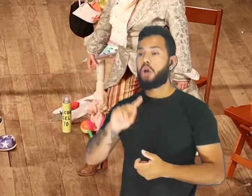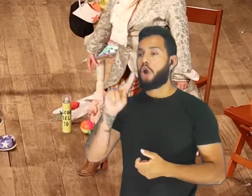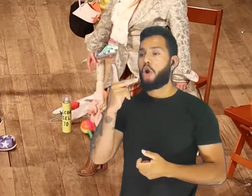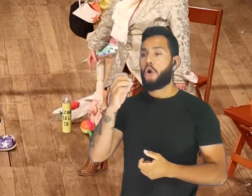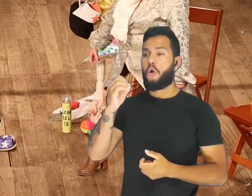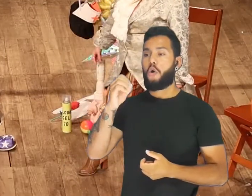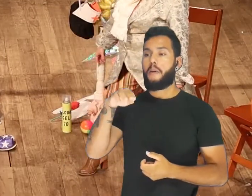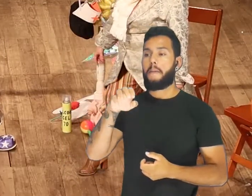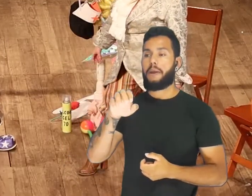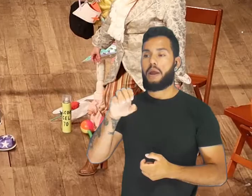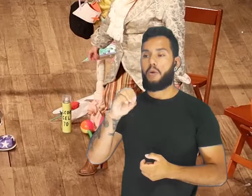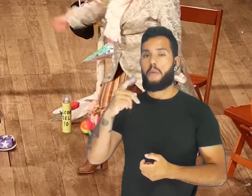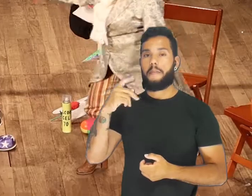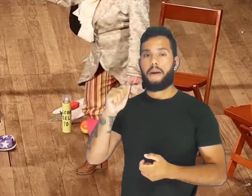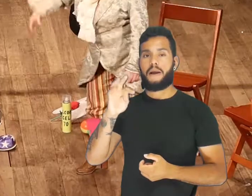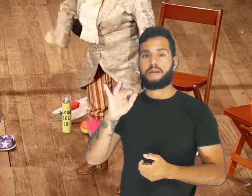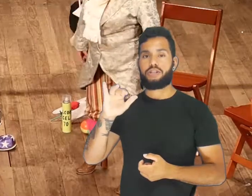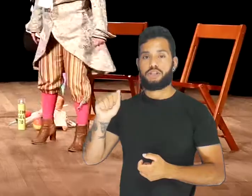olha H. Ali.